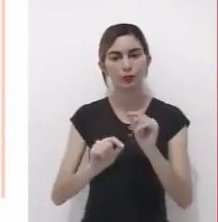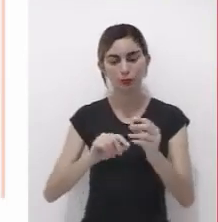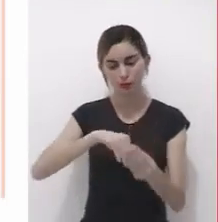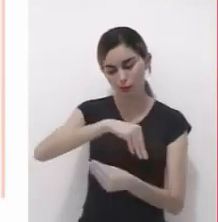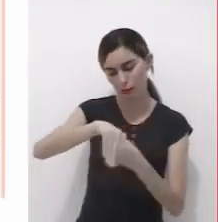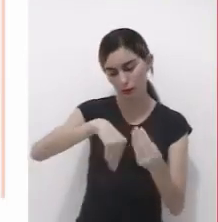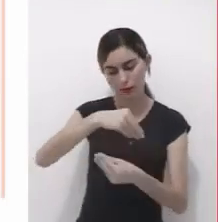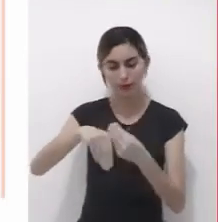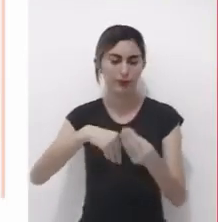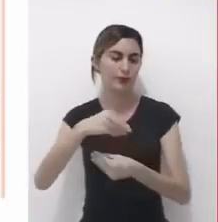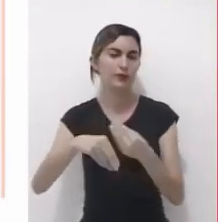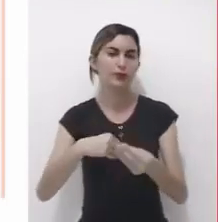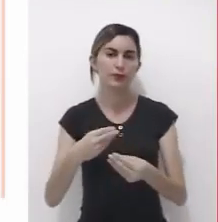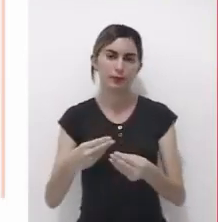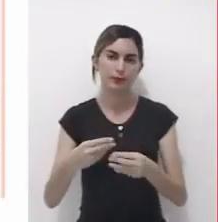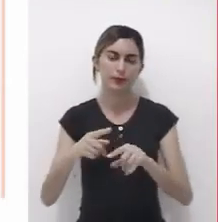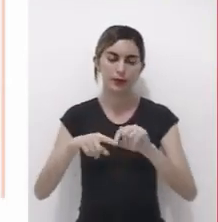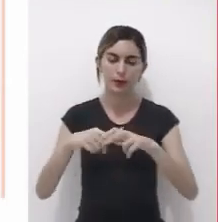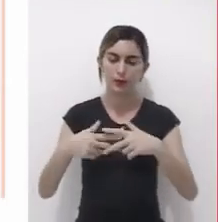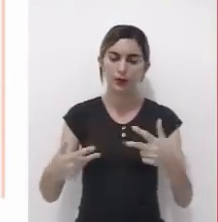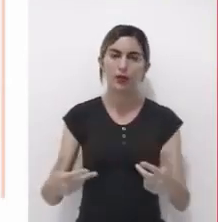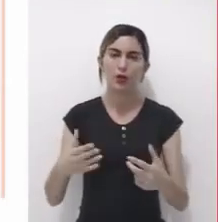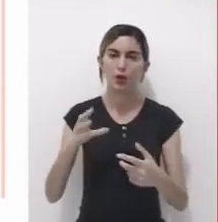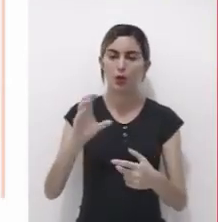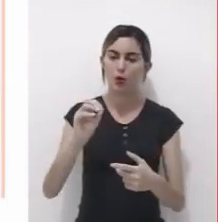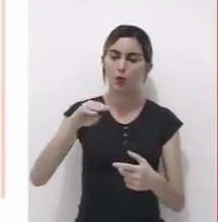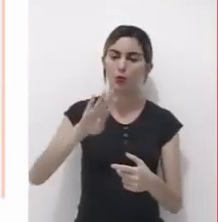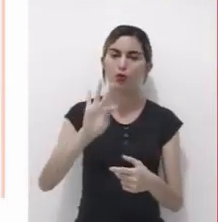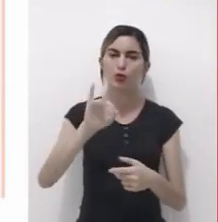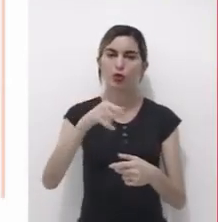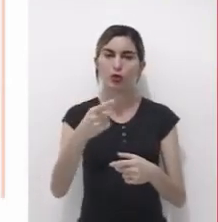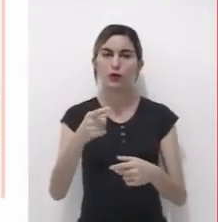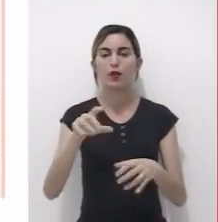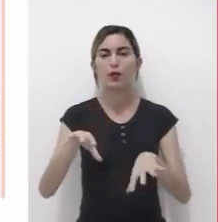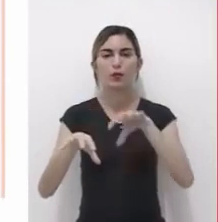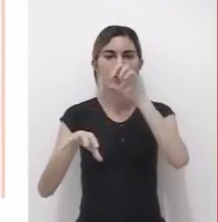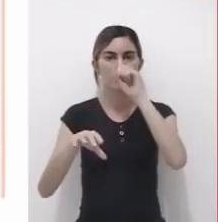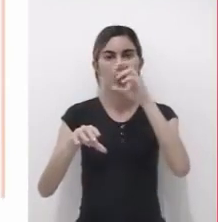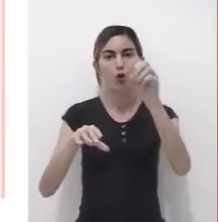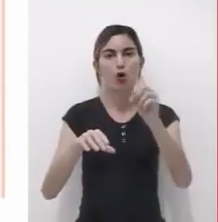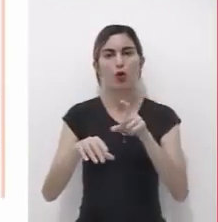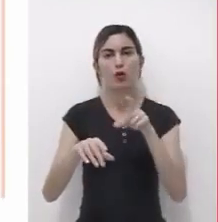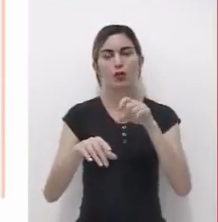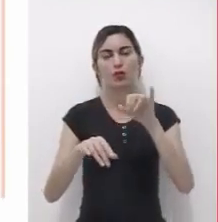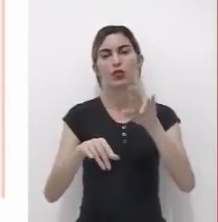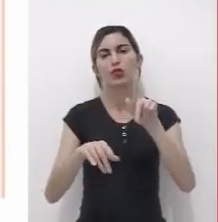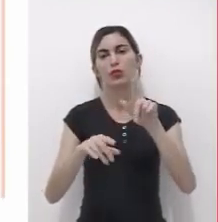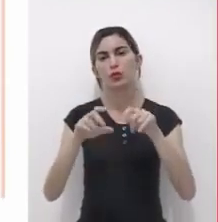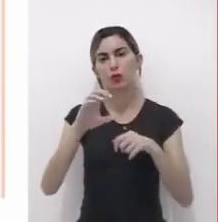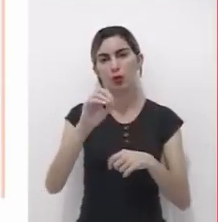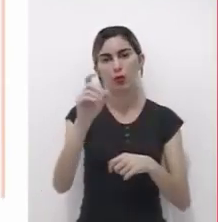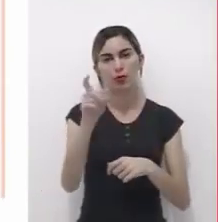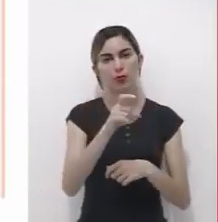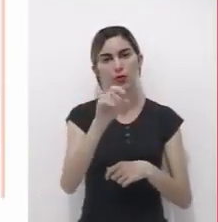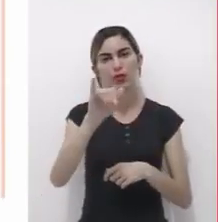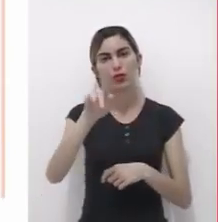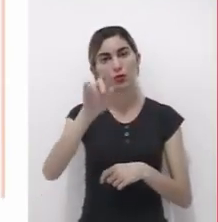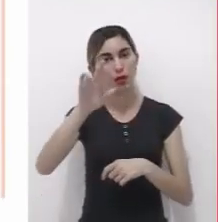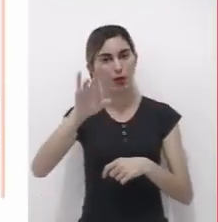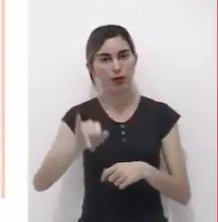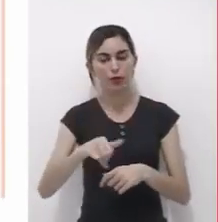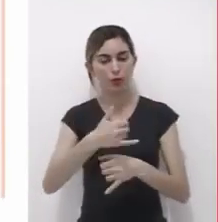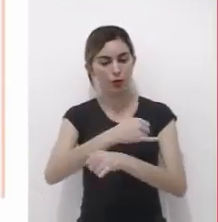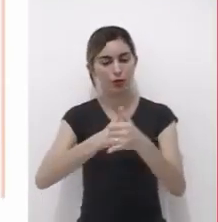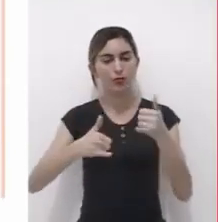uma reação entre um material combustível e o oxigênio, que está sendo liberado ali em forma de